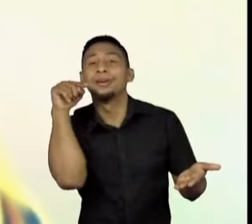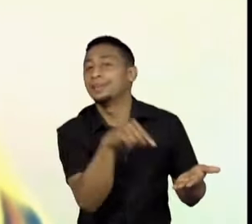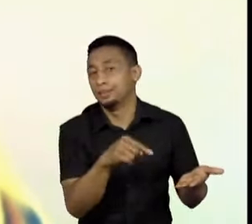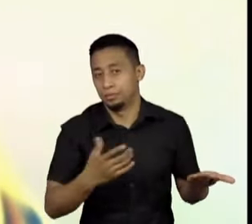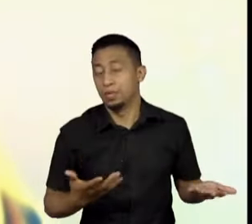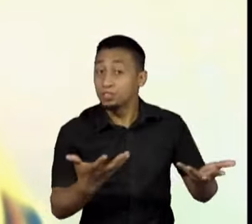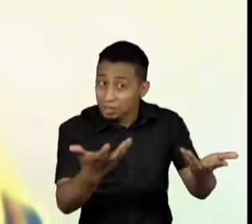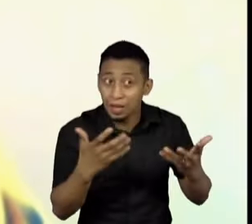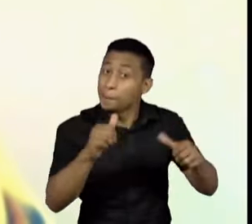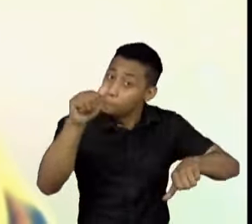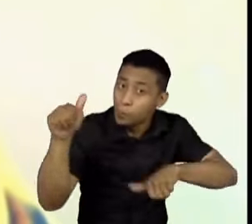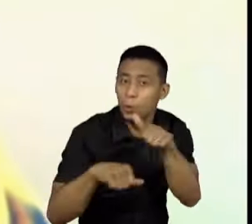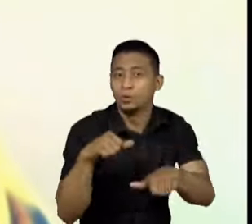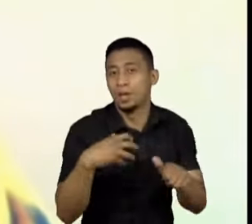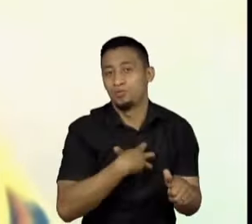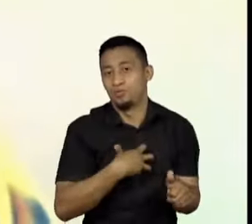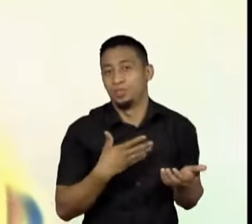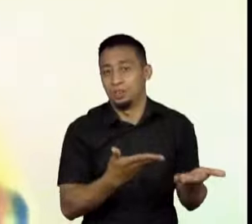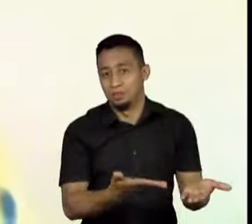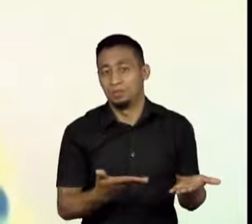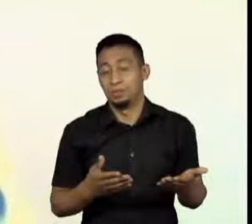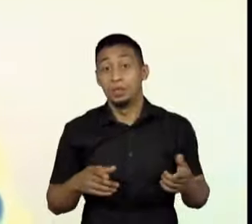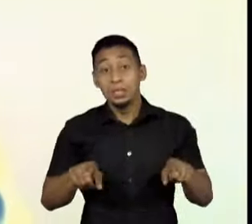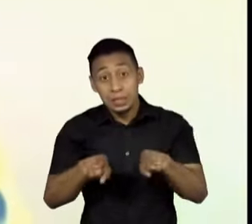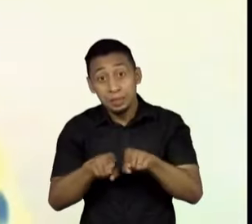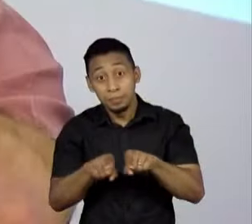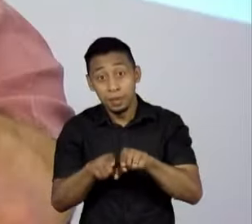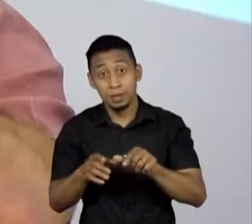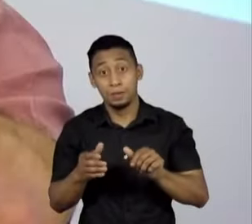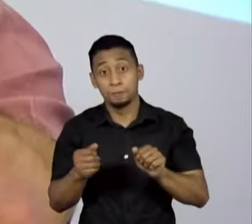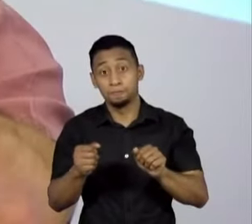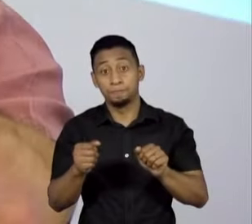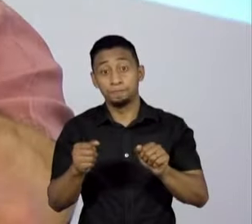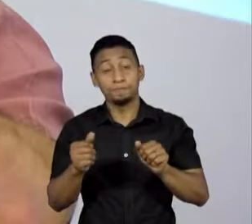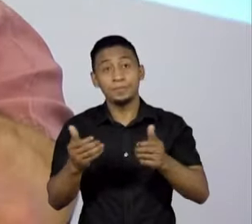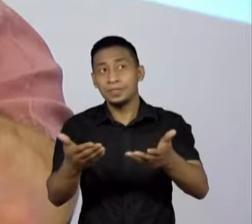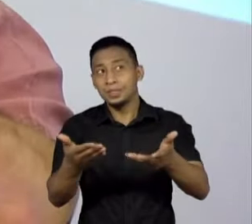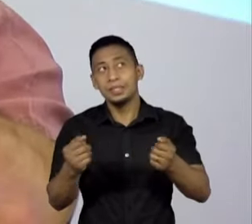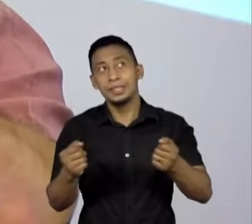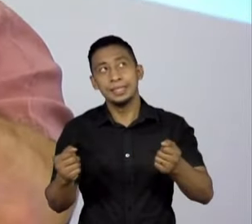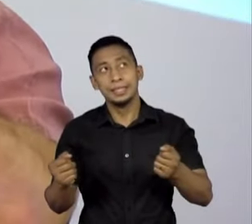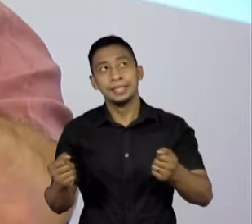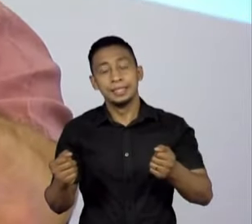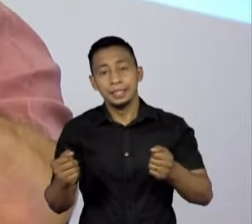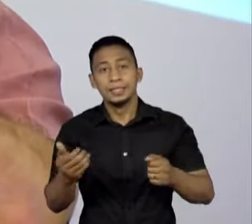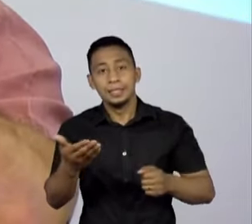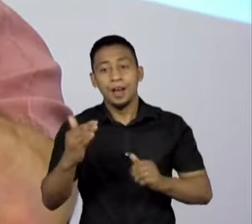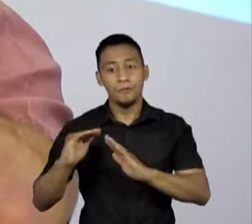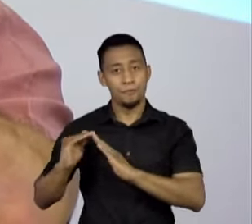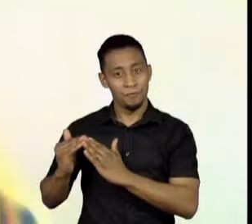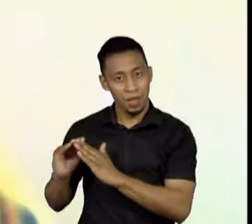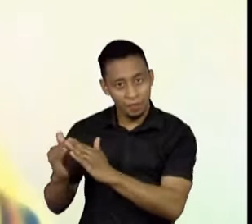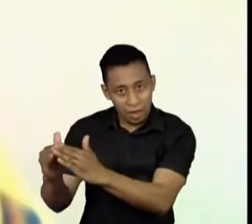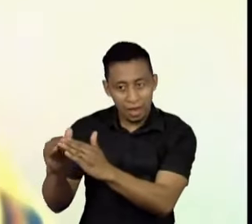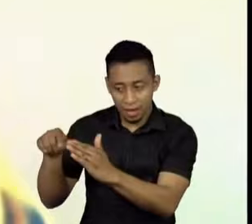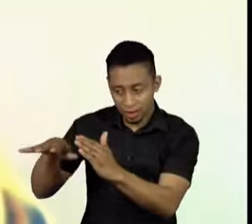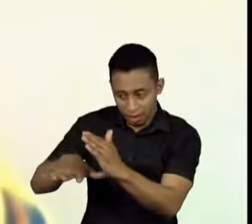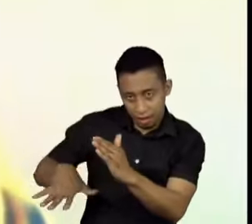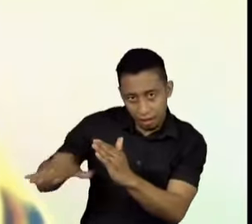uma fome física. E como também, né, o fato de eu ter vindo de uma favela, eu me lembro